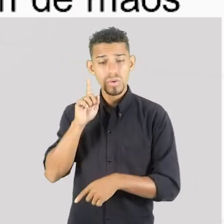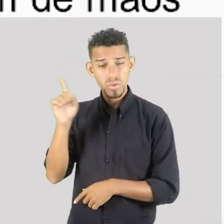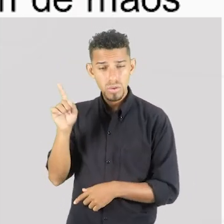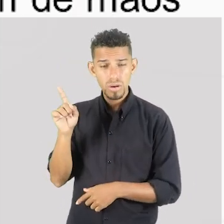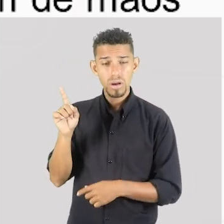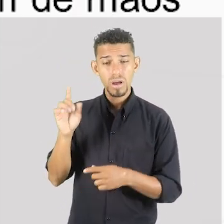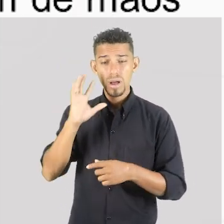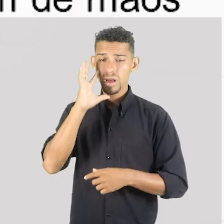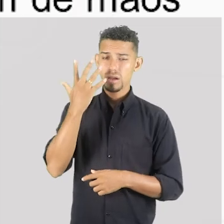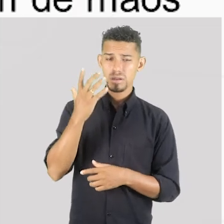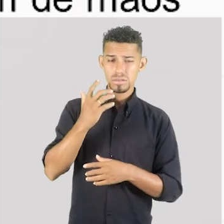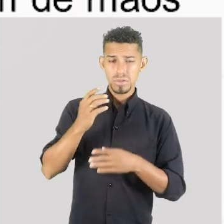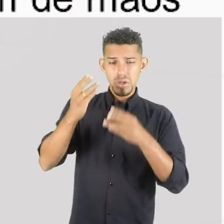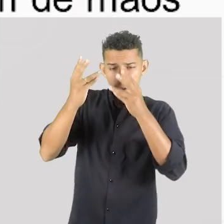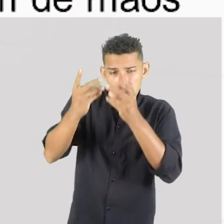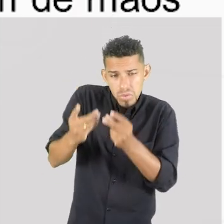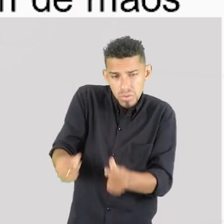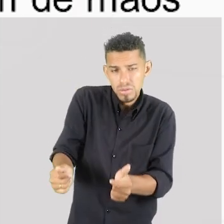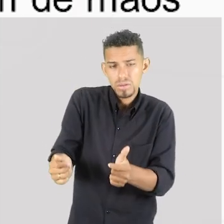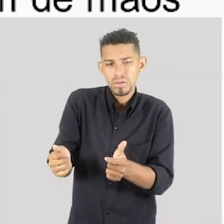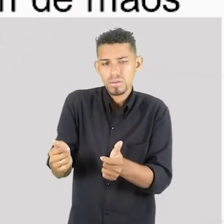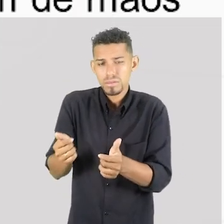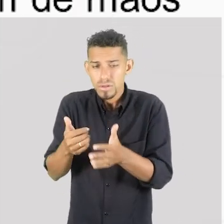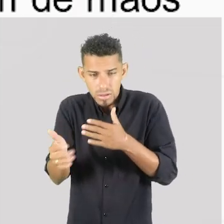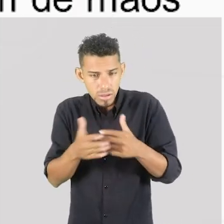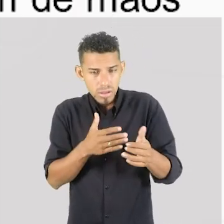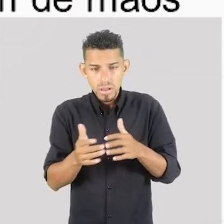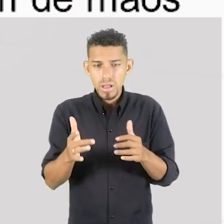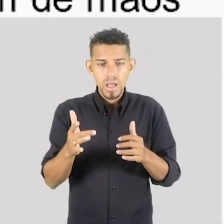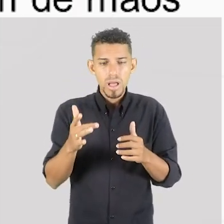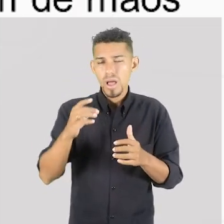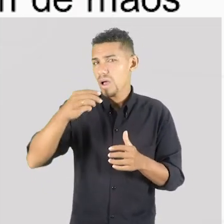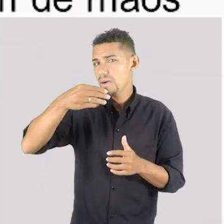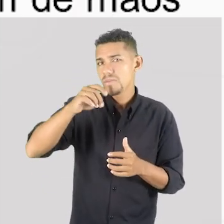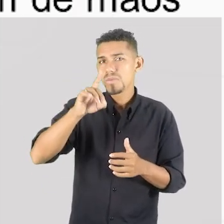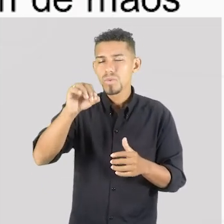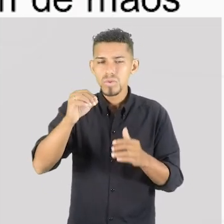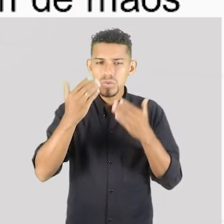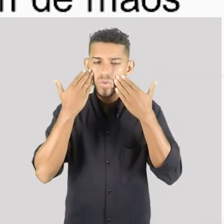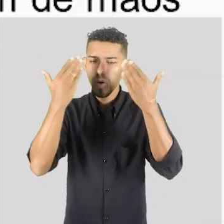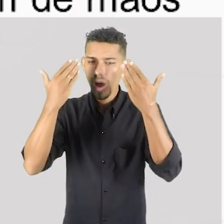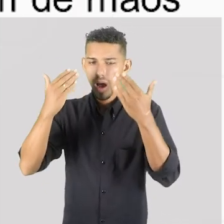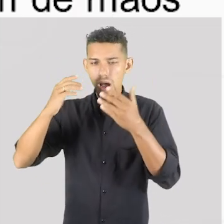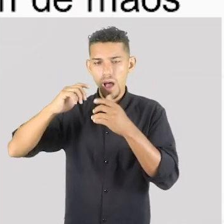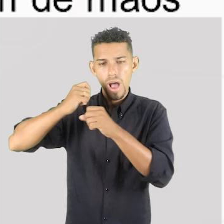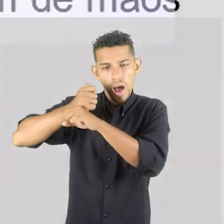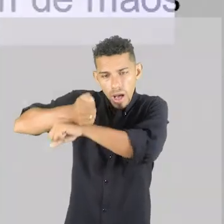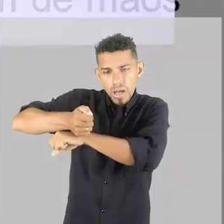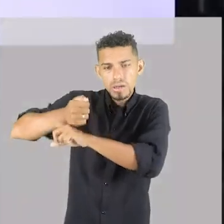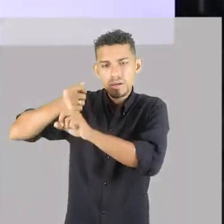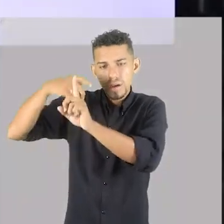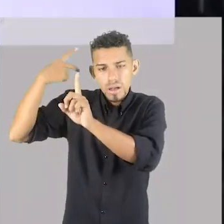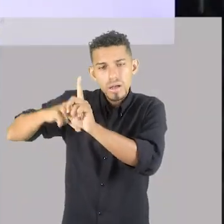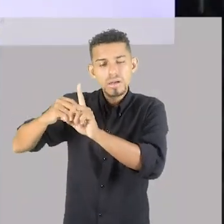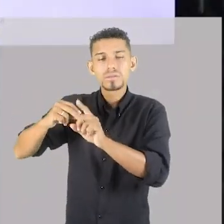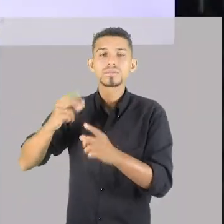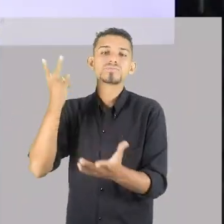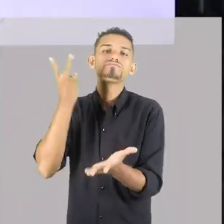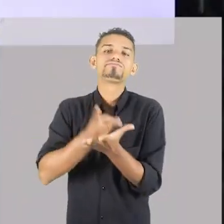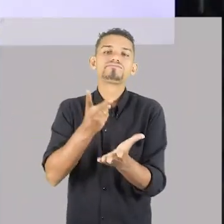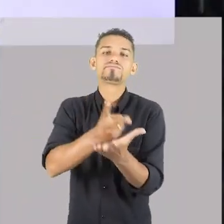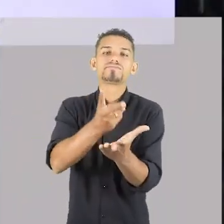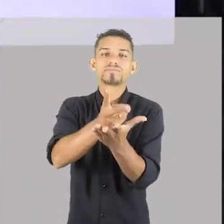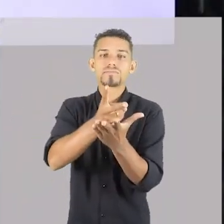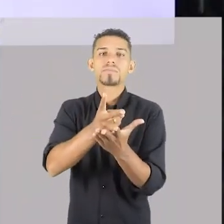a destrói? Por qualquer modo que encaremos a escravidão, ela é e será sempre